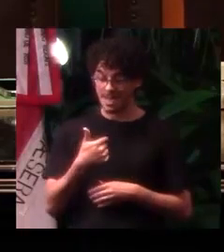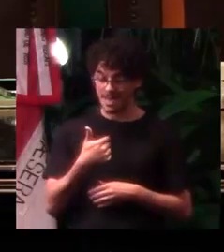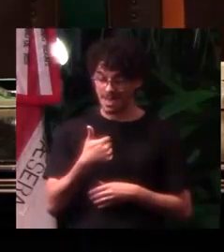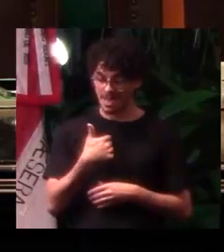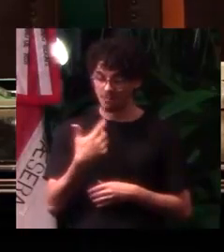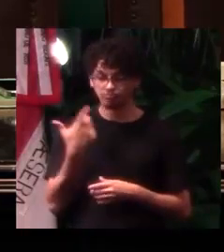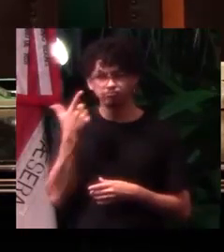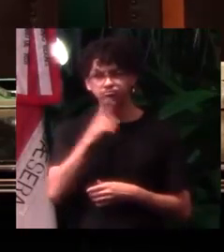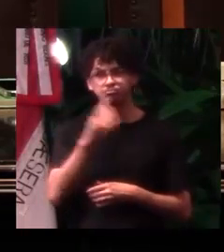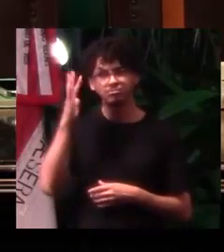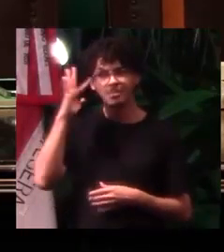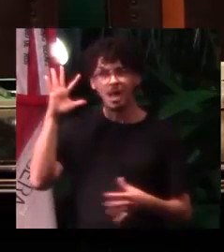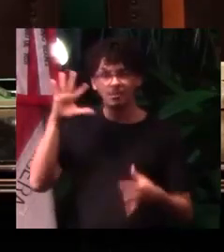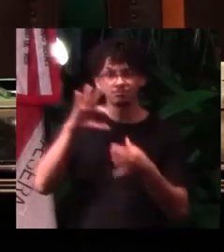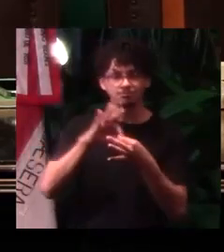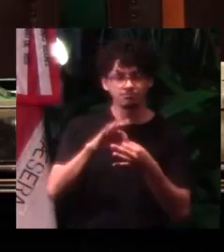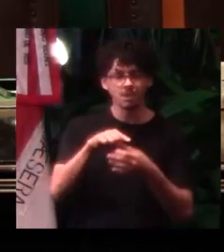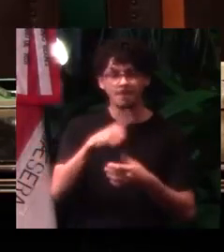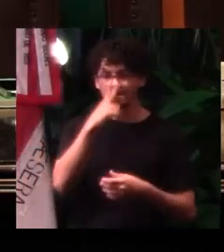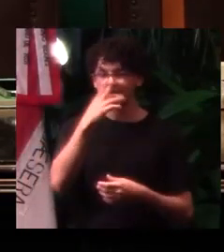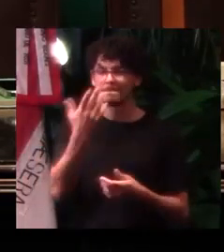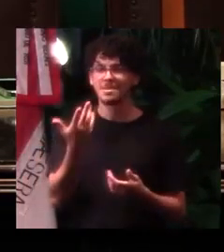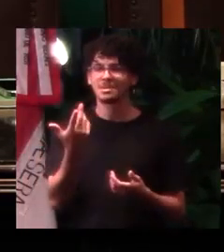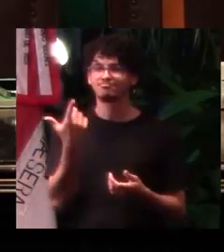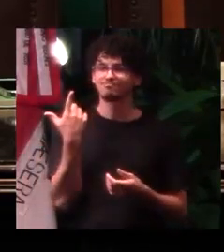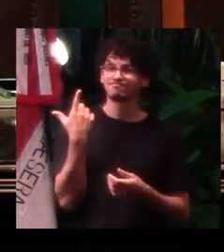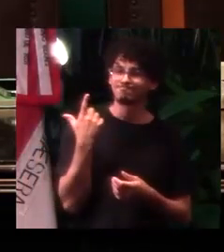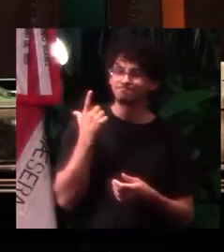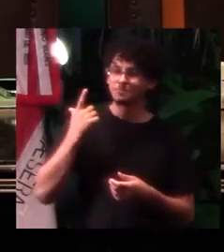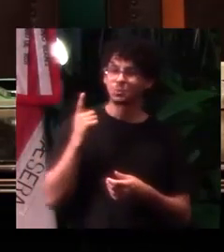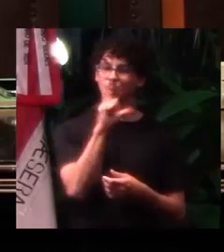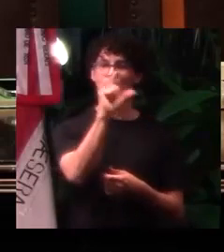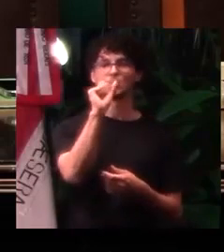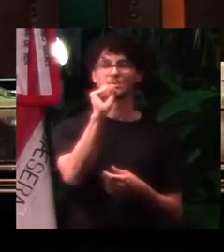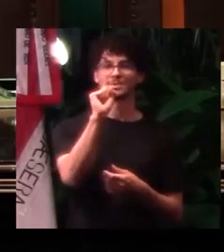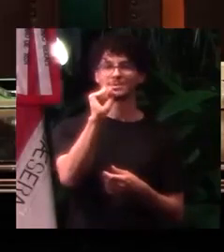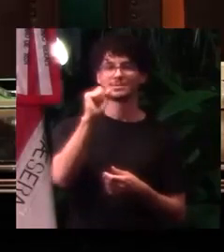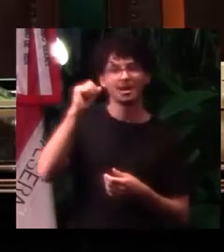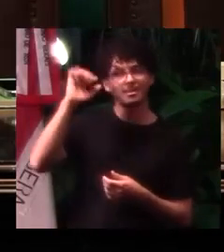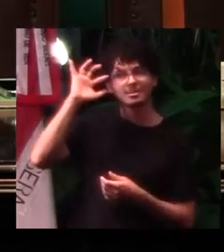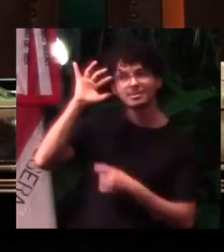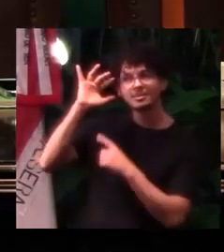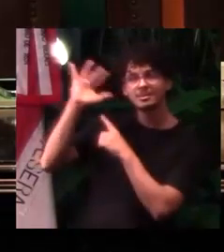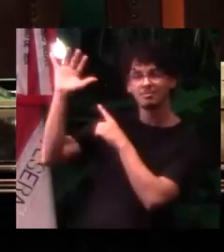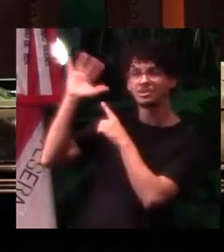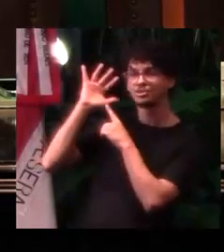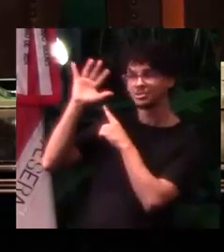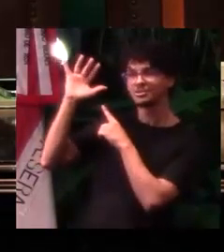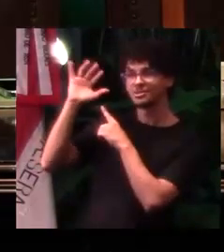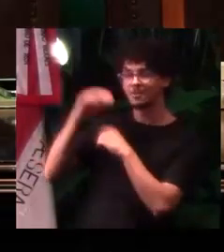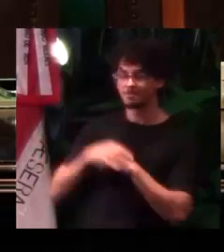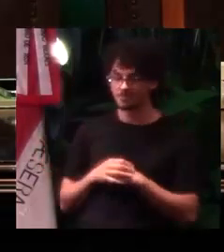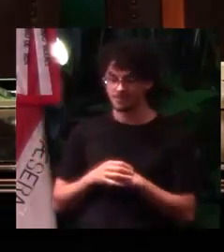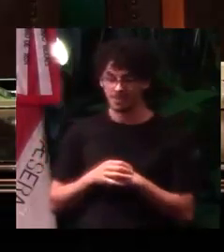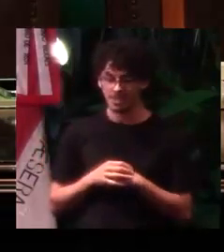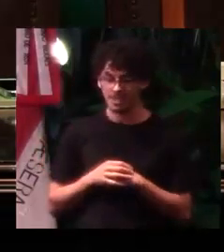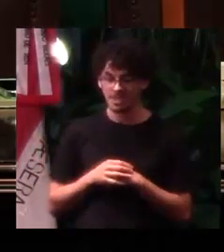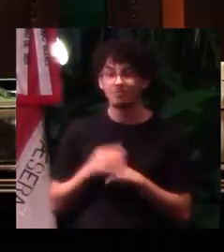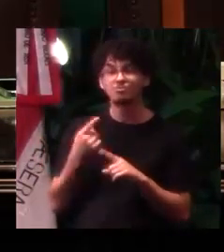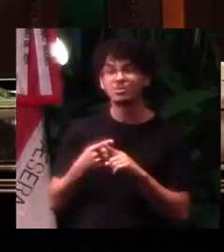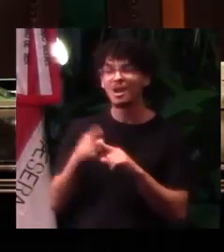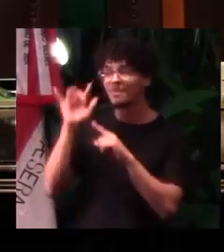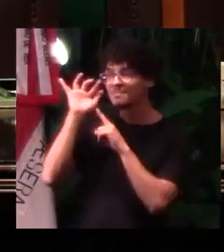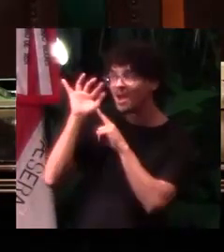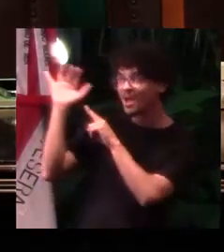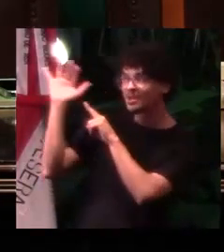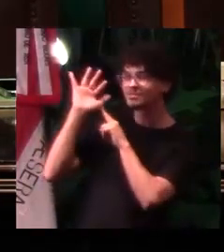esse triunfo dessa imaginação que eu dizia a vocês, né, que é uma imaginação que faz com